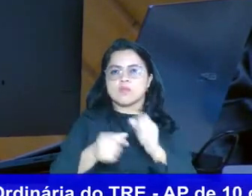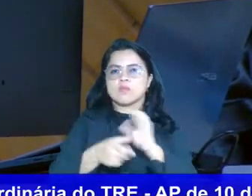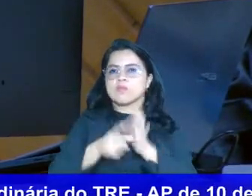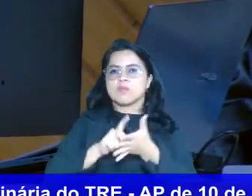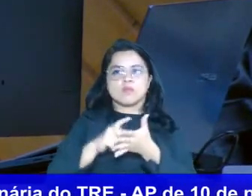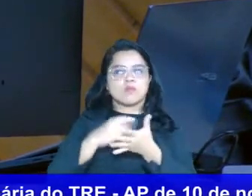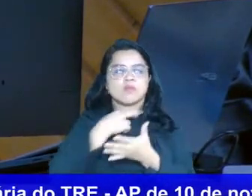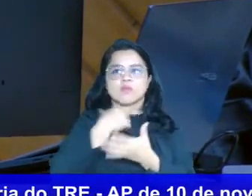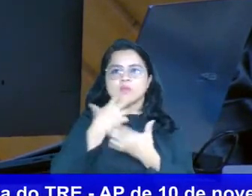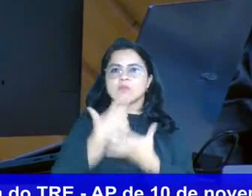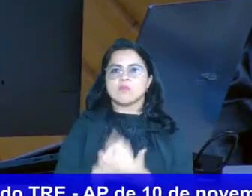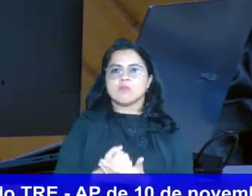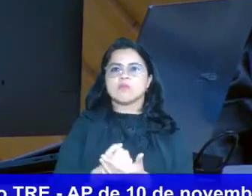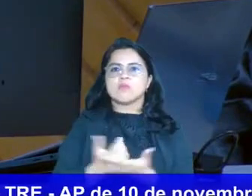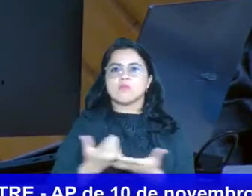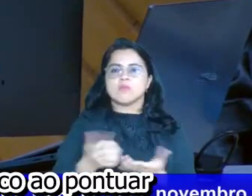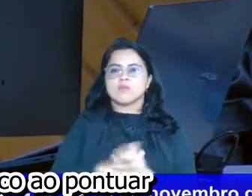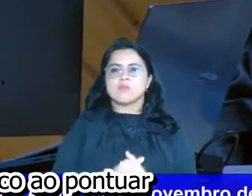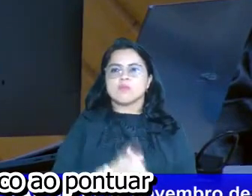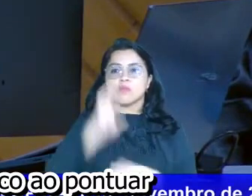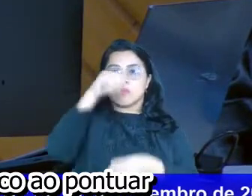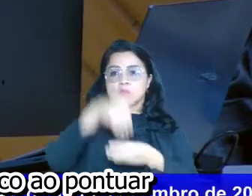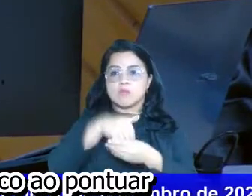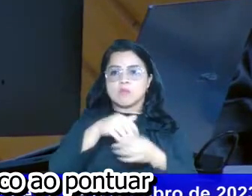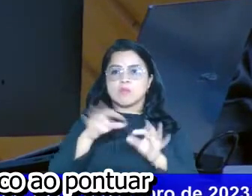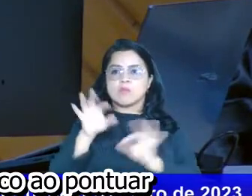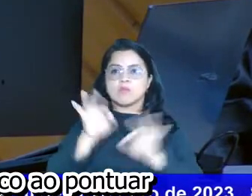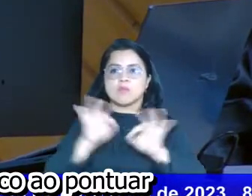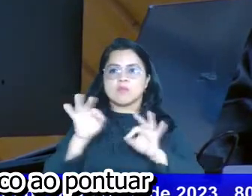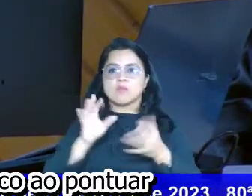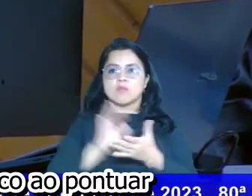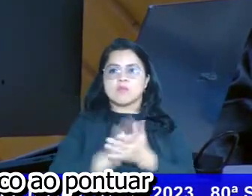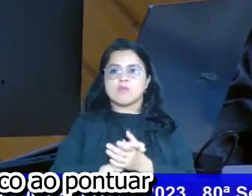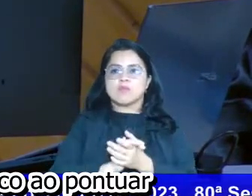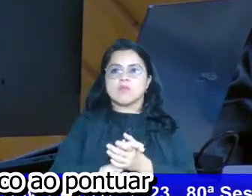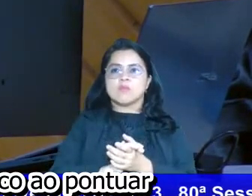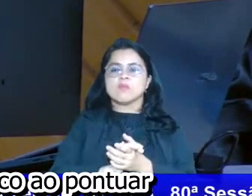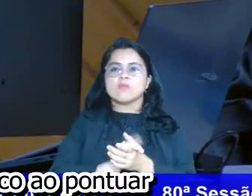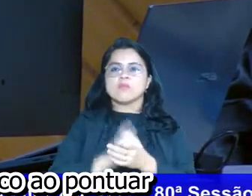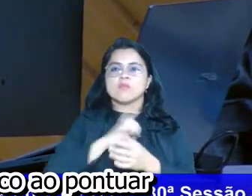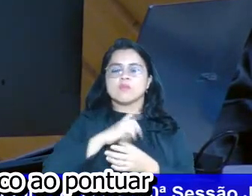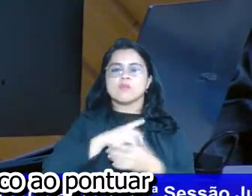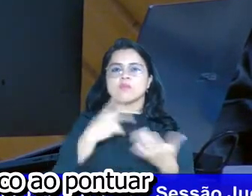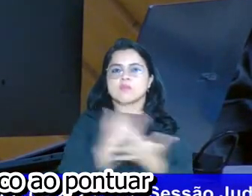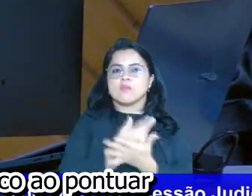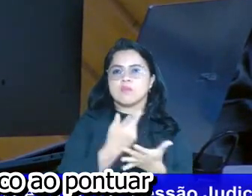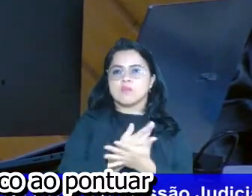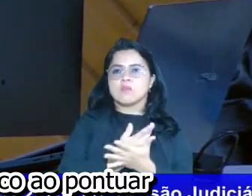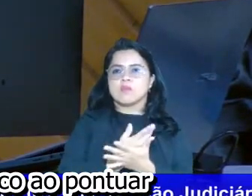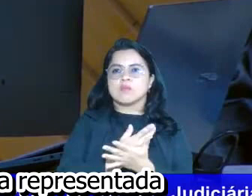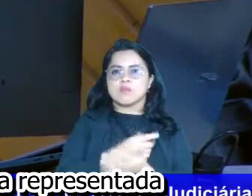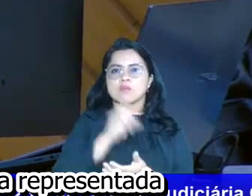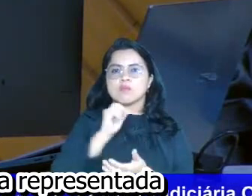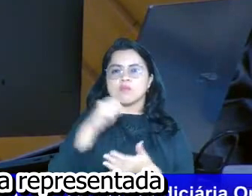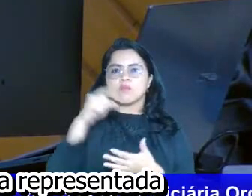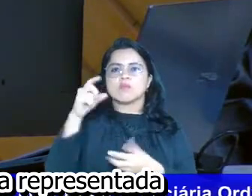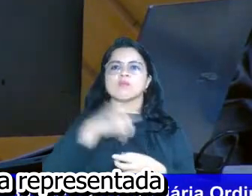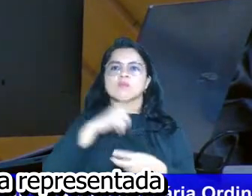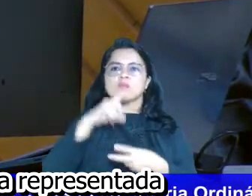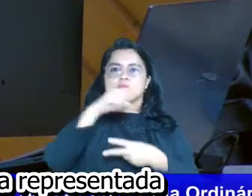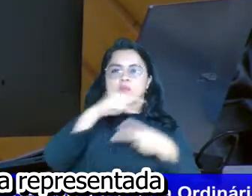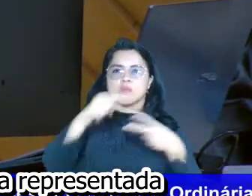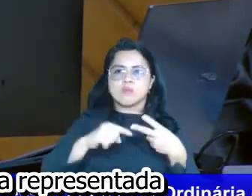não merece acolhida a insurgência. O voto condutor do acórdão combatido ele foi inequívoco ao pontuar que houve 2